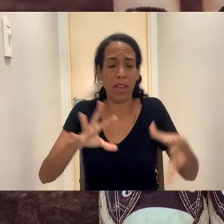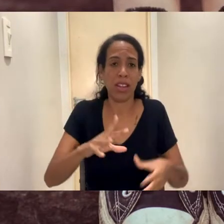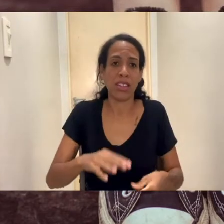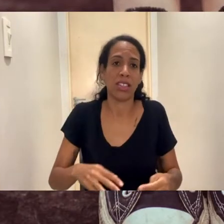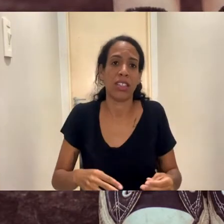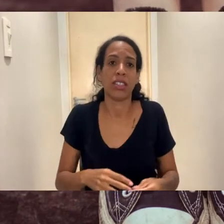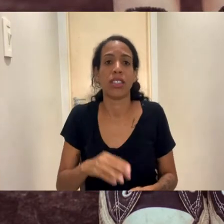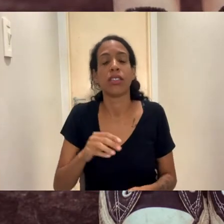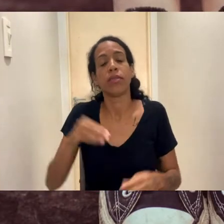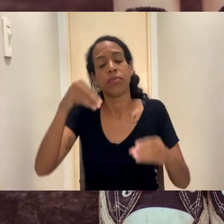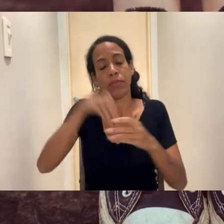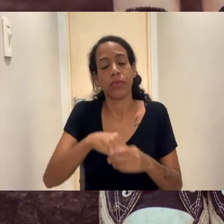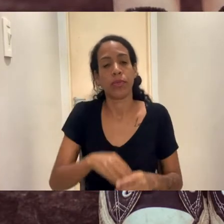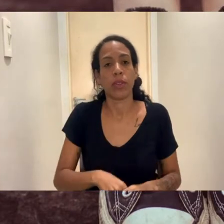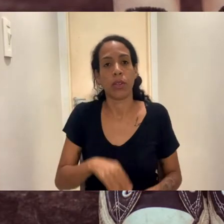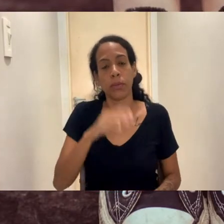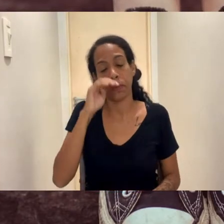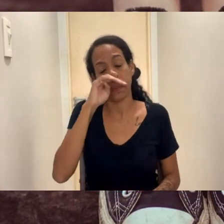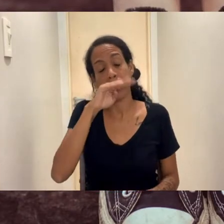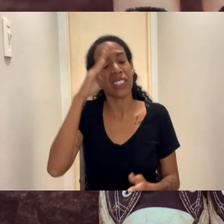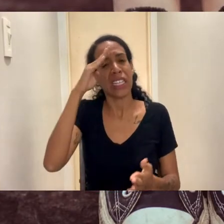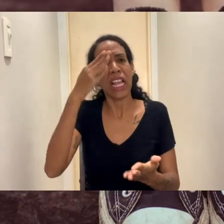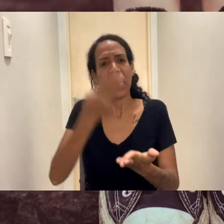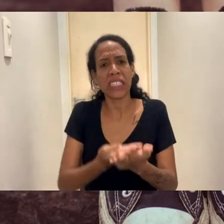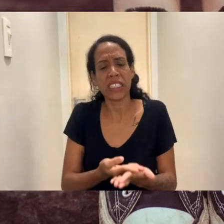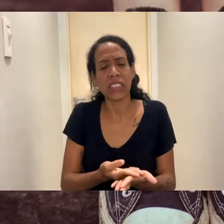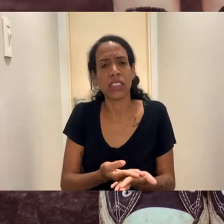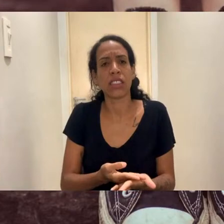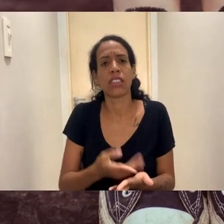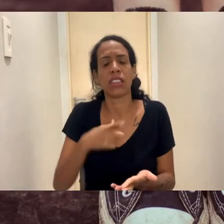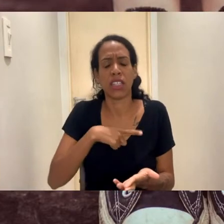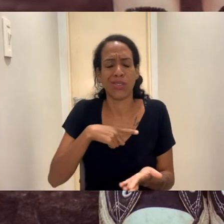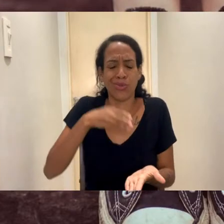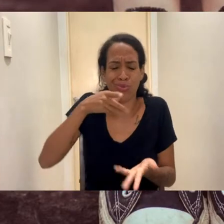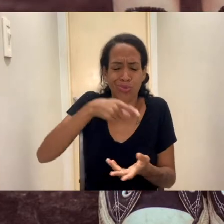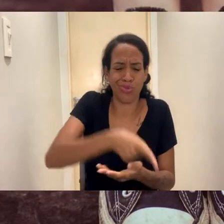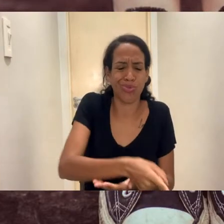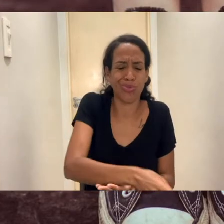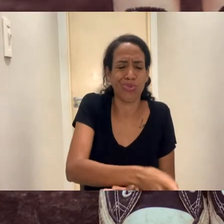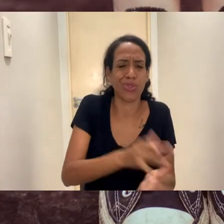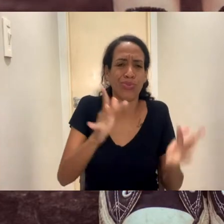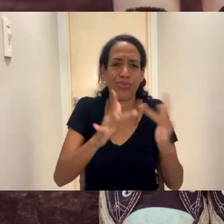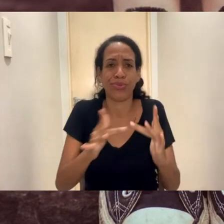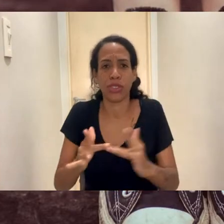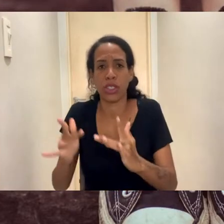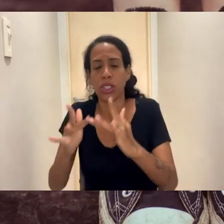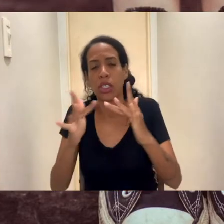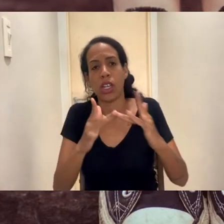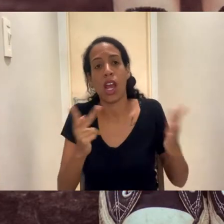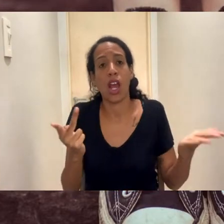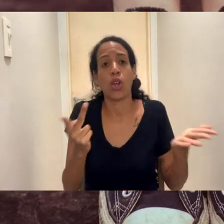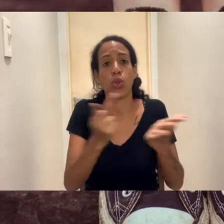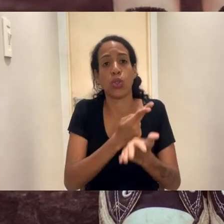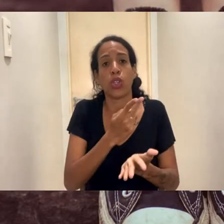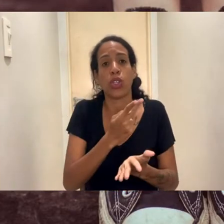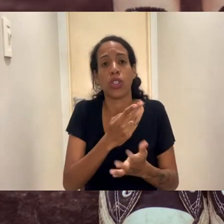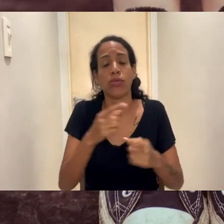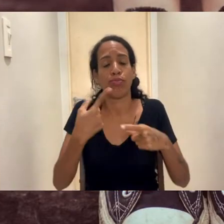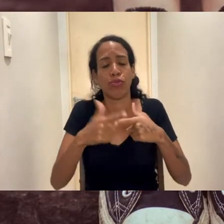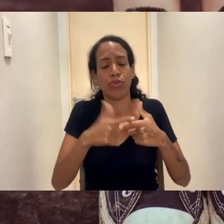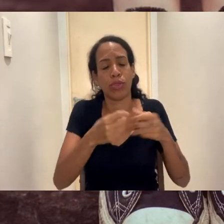socioeducativas, né? Ainda mais diante do aprofundamento dessas violações causadas aí pela pandemia